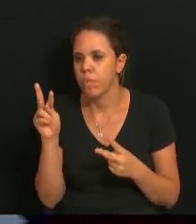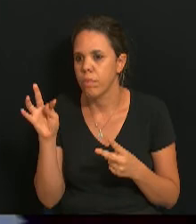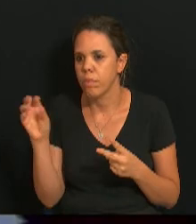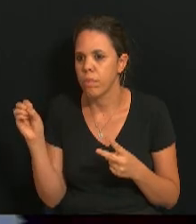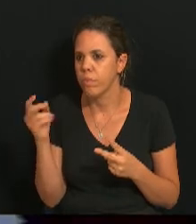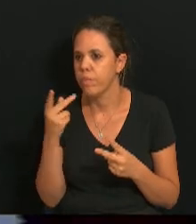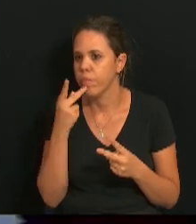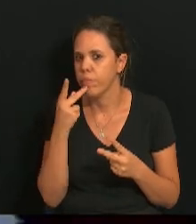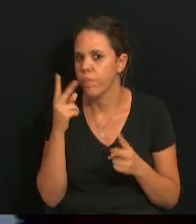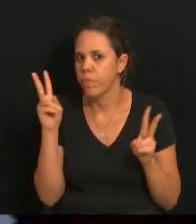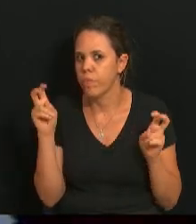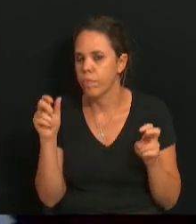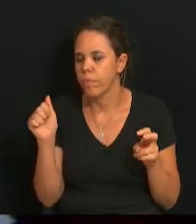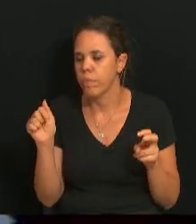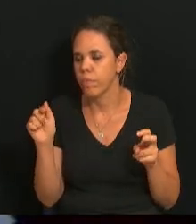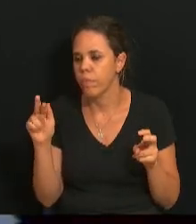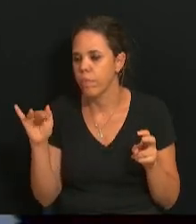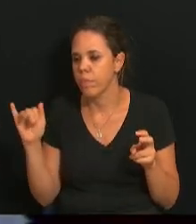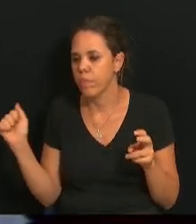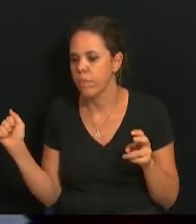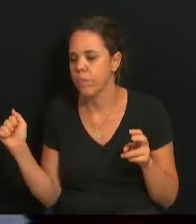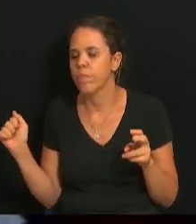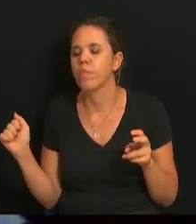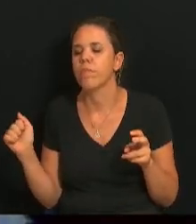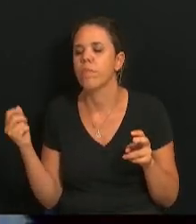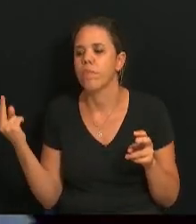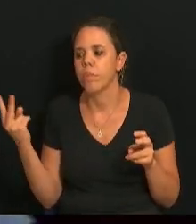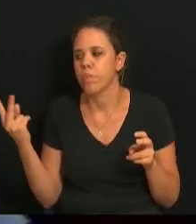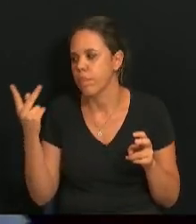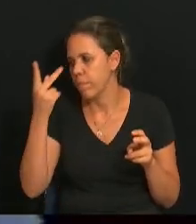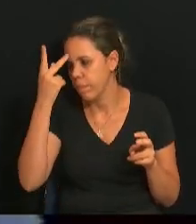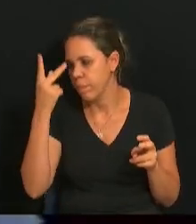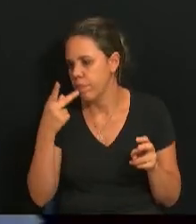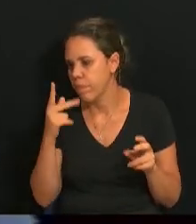e também a Andréa Centurião, em relação à questão da